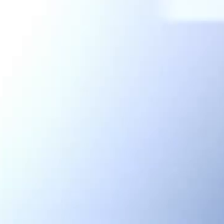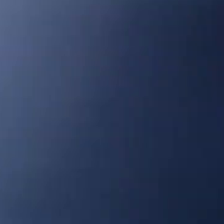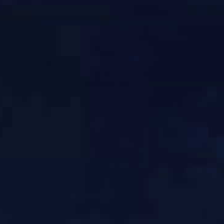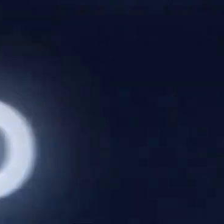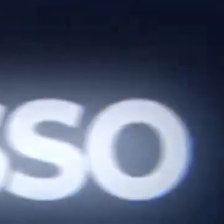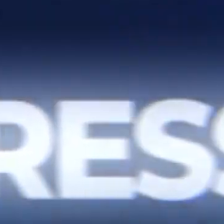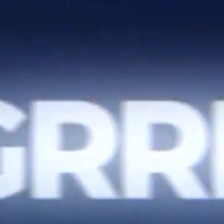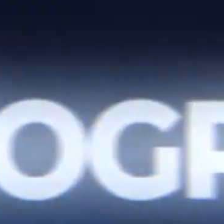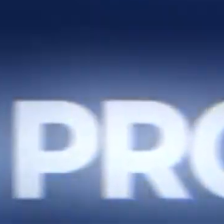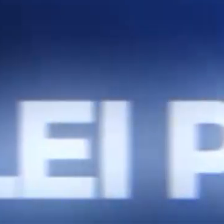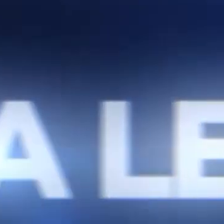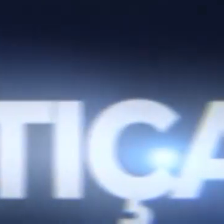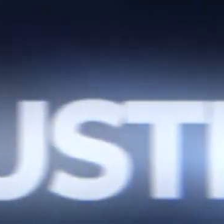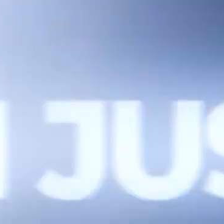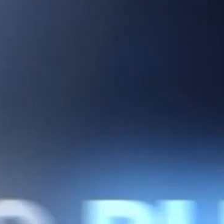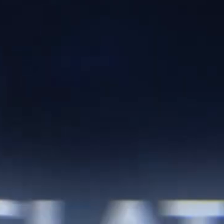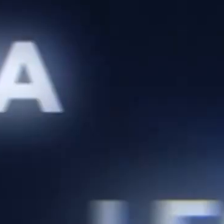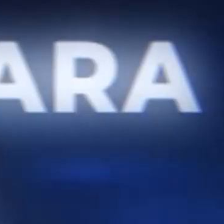Música